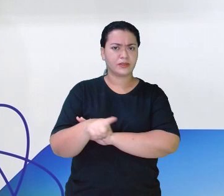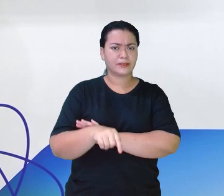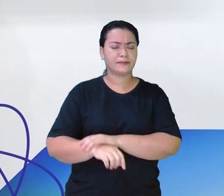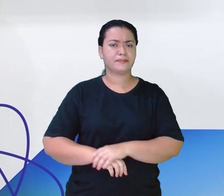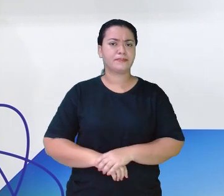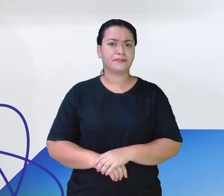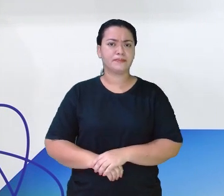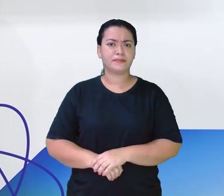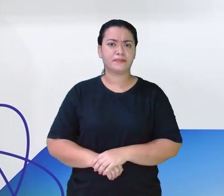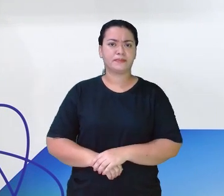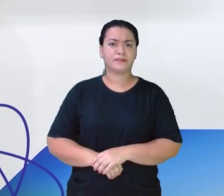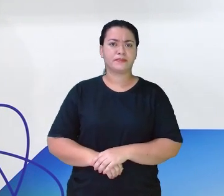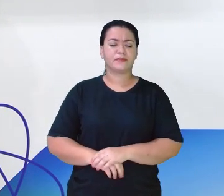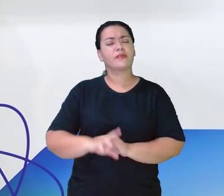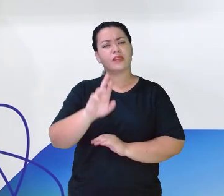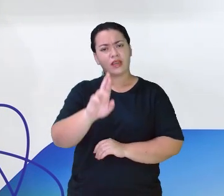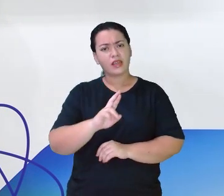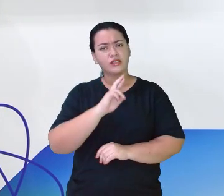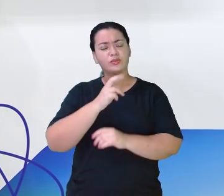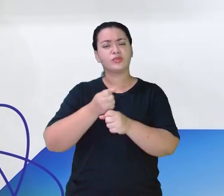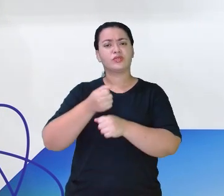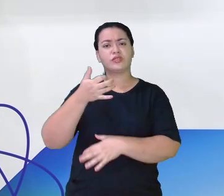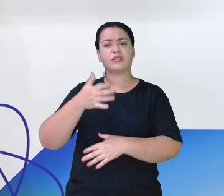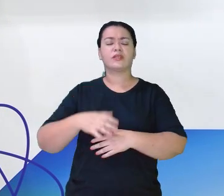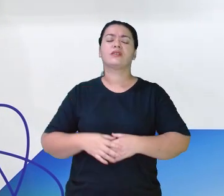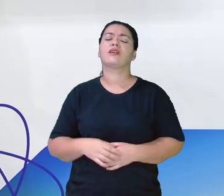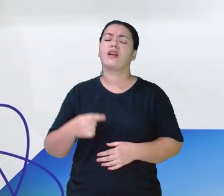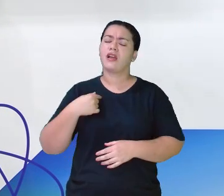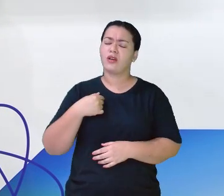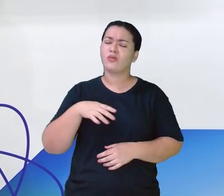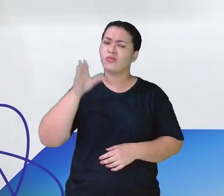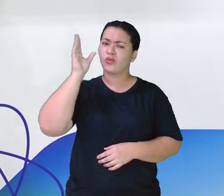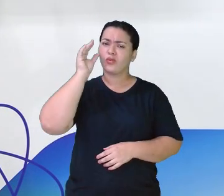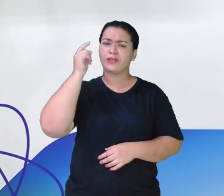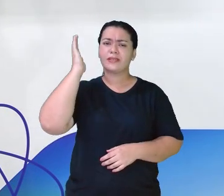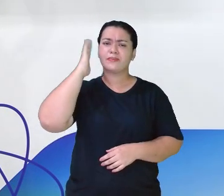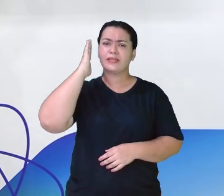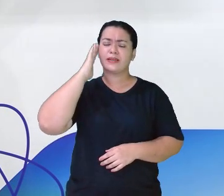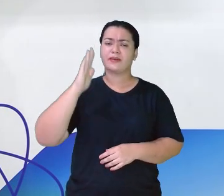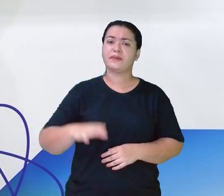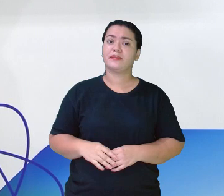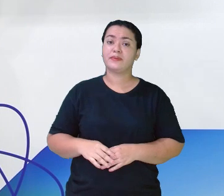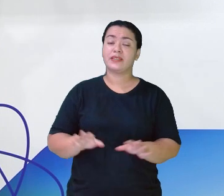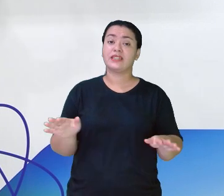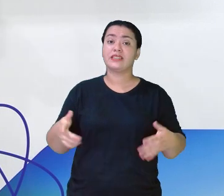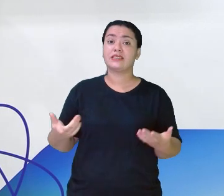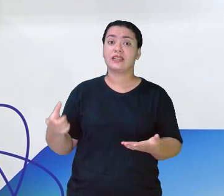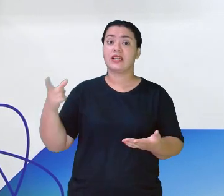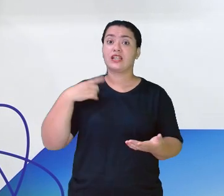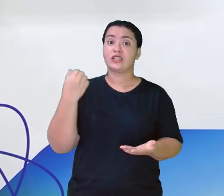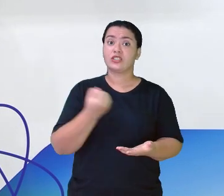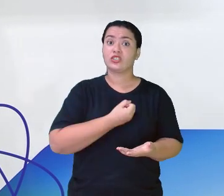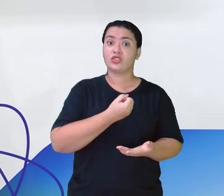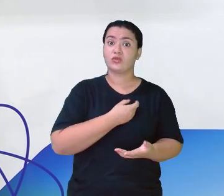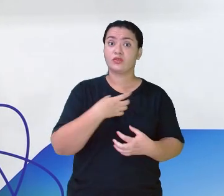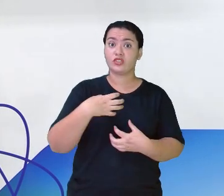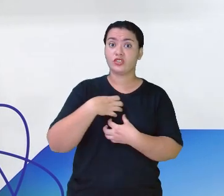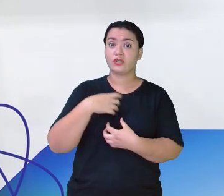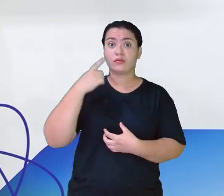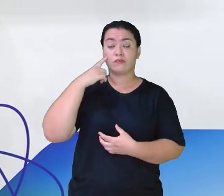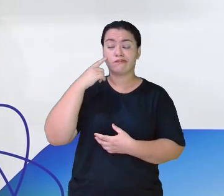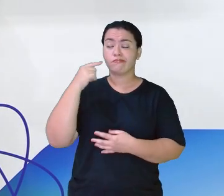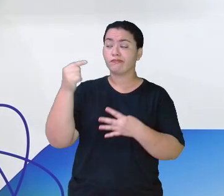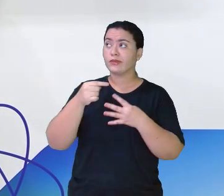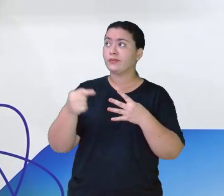para vocês? Responde aí no chat que eu estou curiosa. Todos esses números com esses formatos que vocês